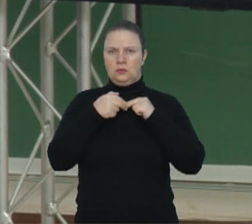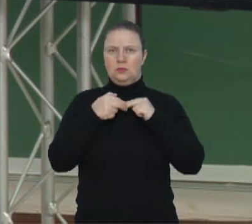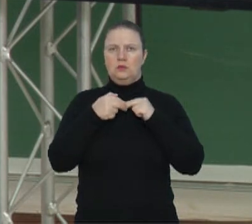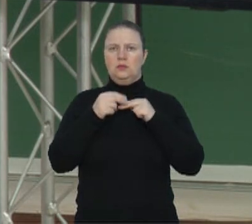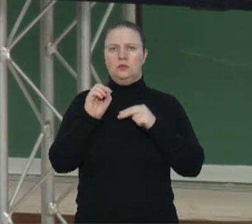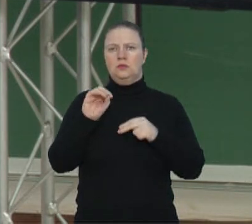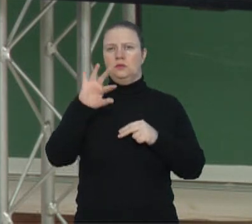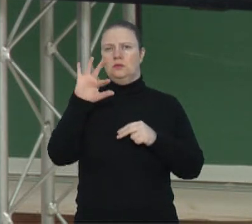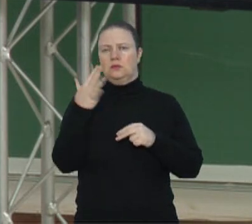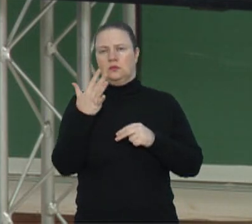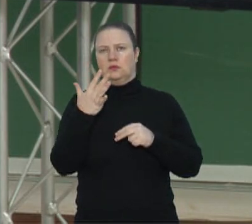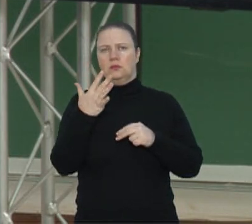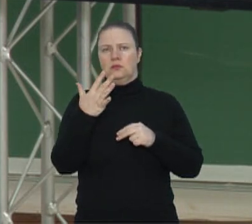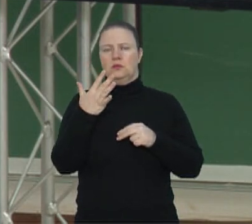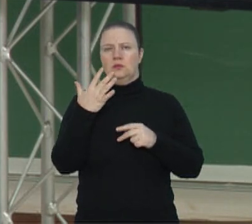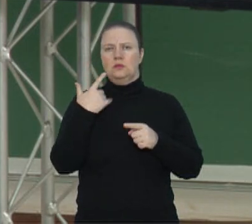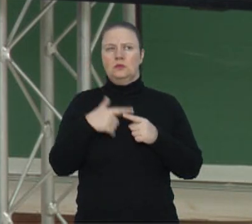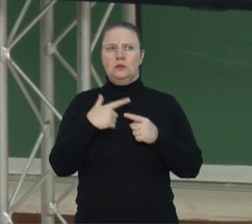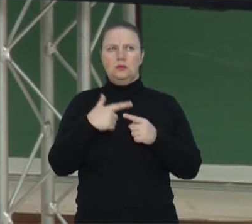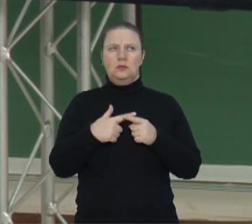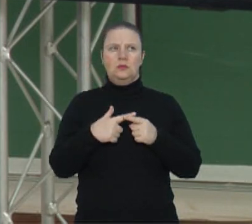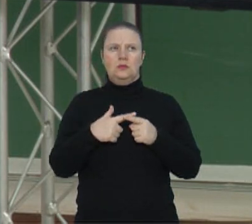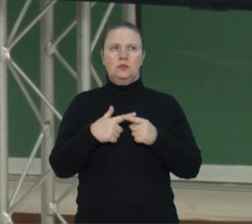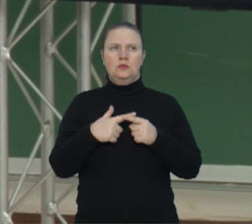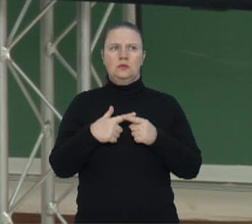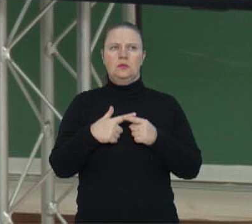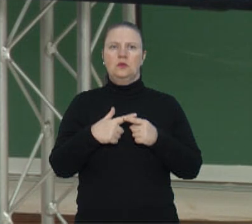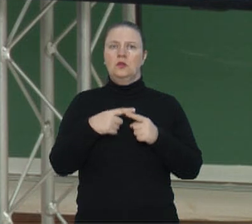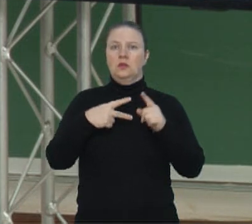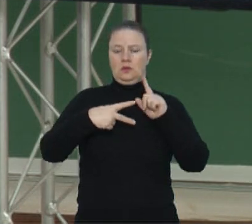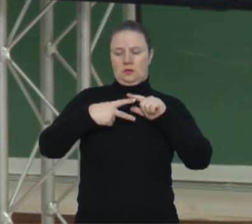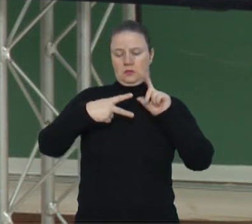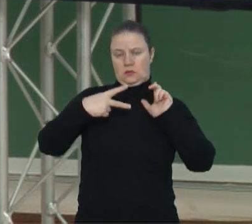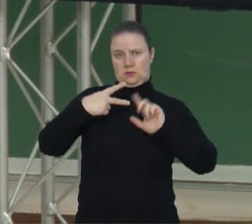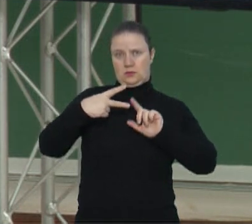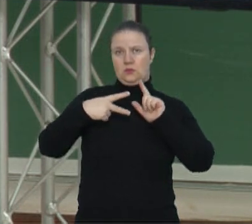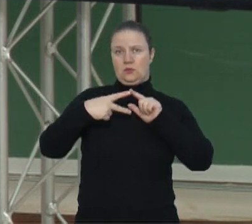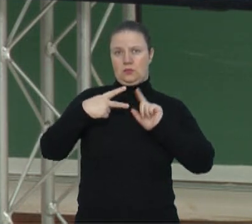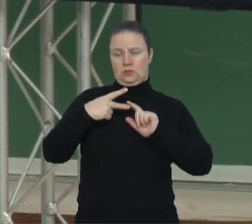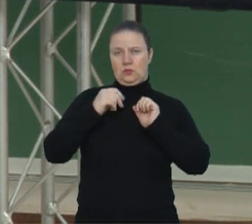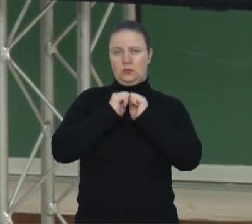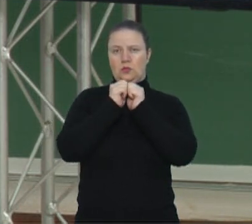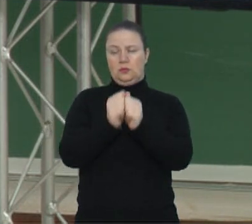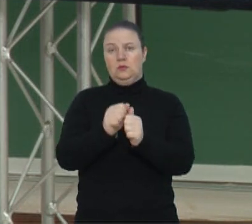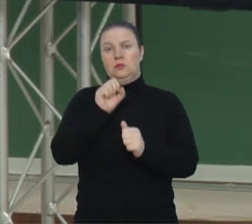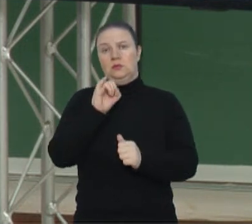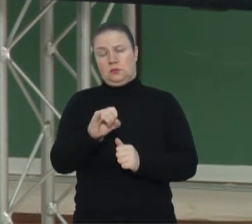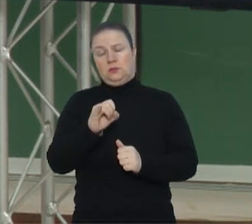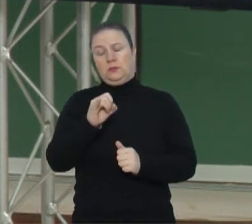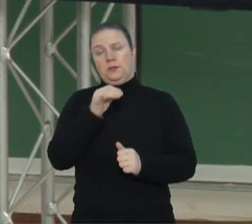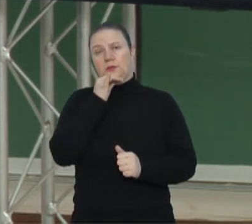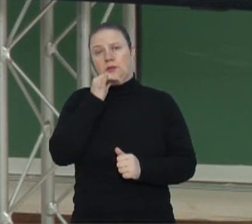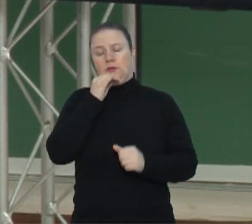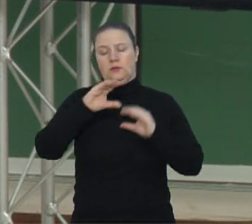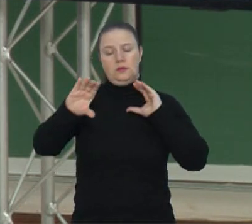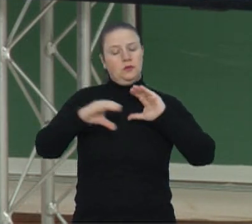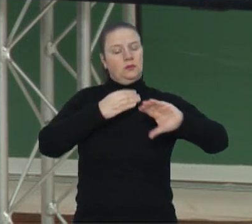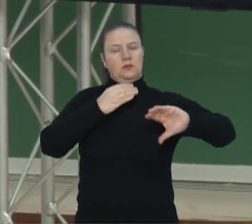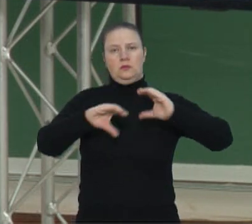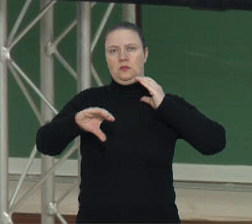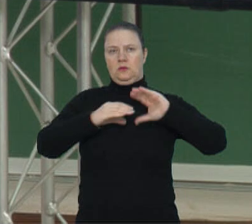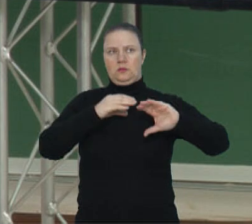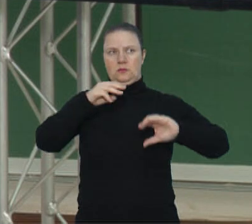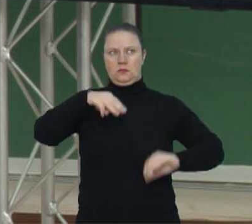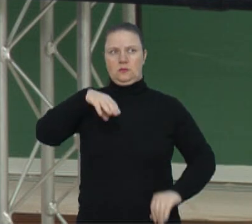em sons simultâneos, porque ela acompanha a melodia. Então, se eu estiver cantando, por exemplo, eu estou fazendo uma